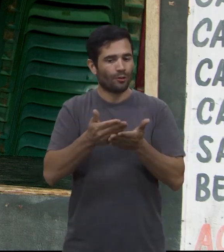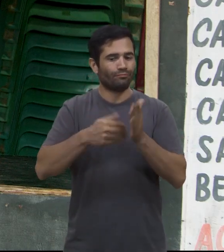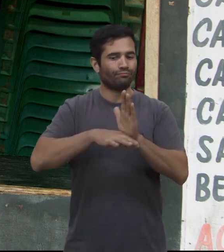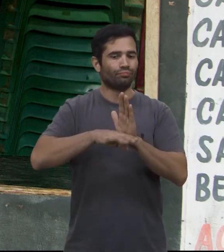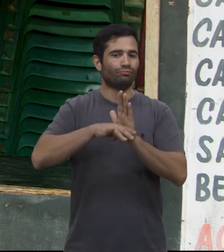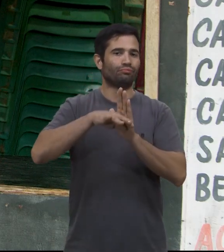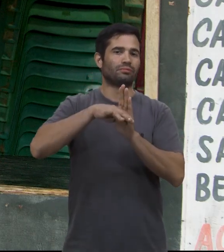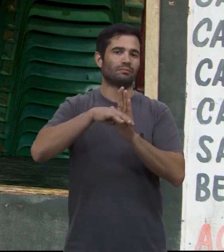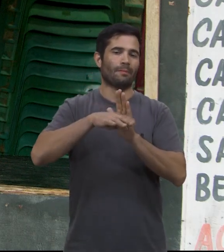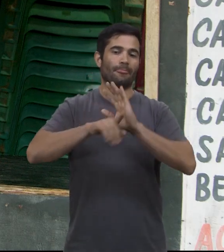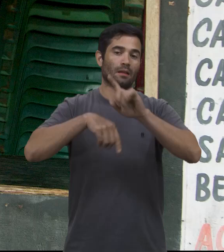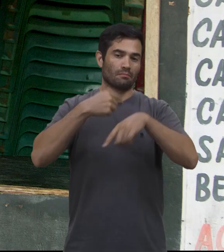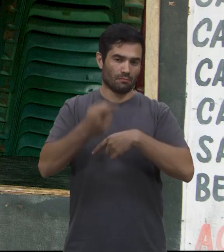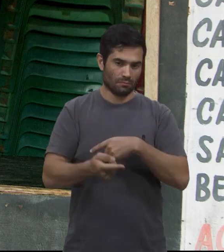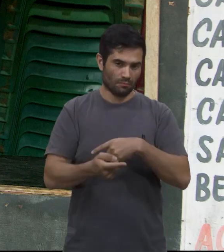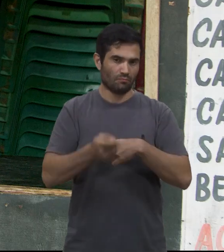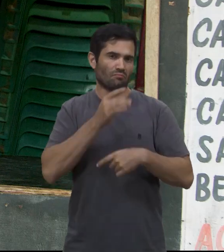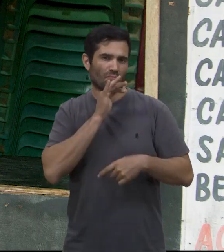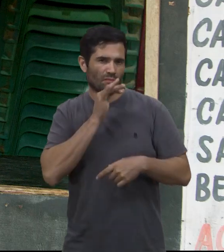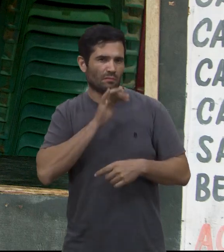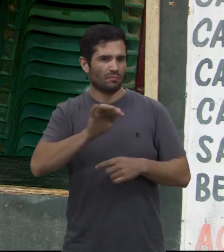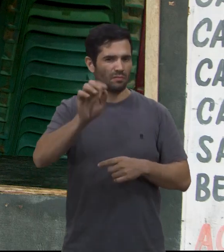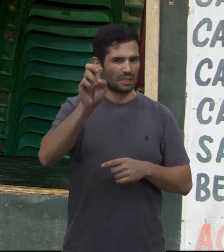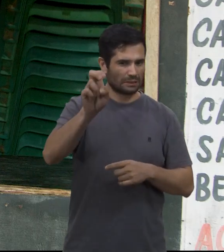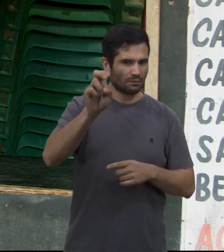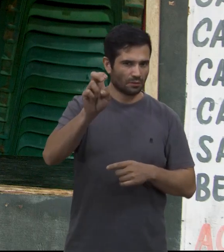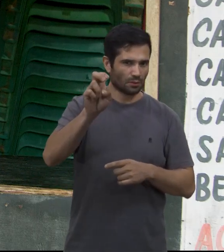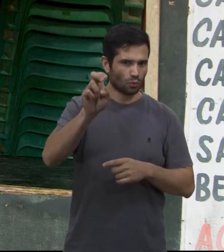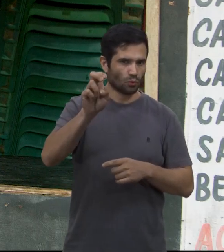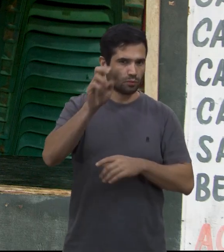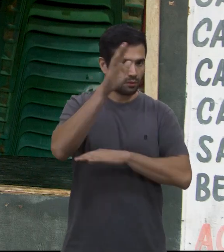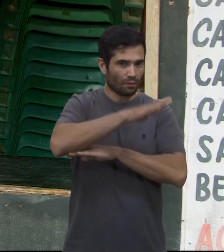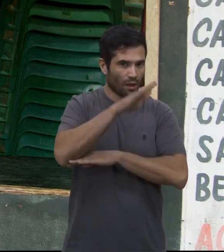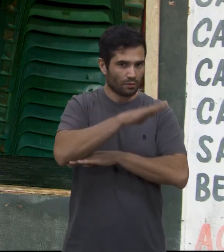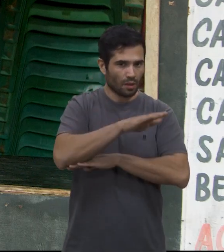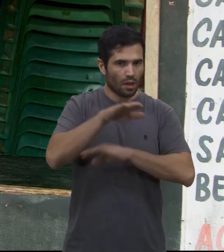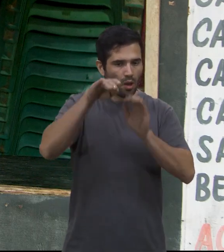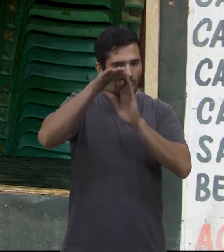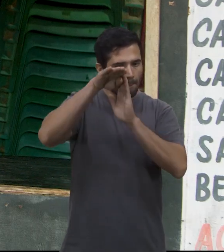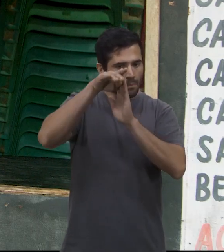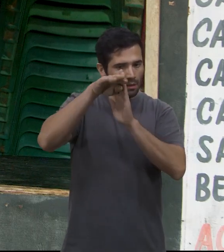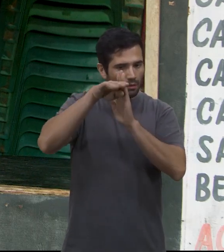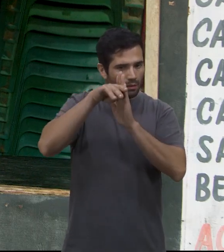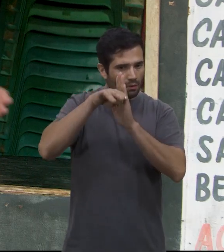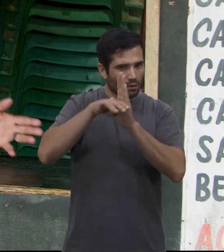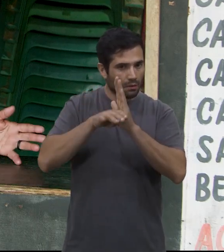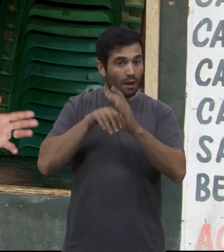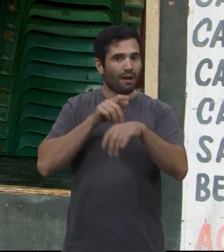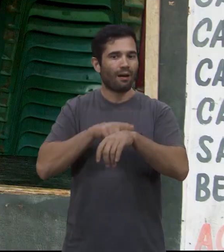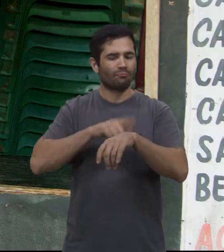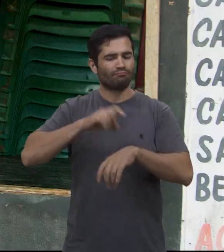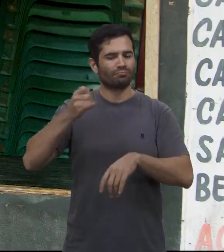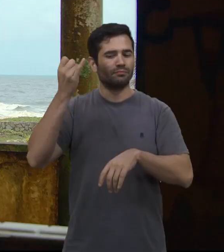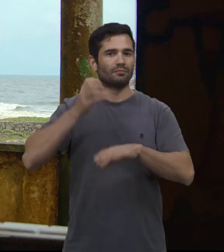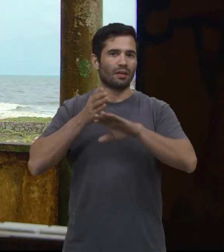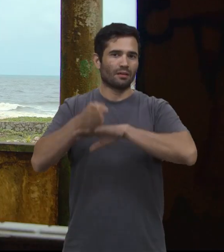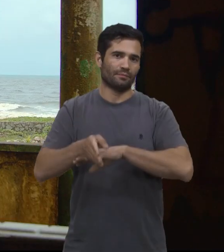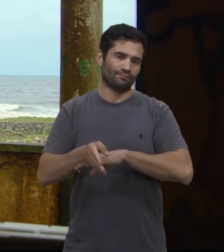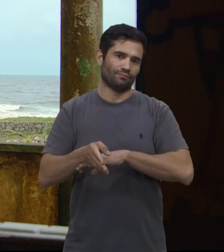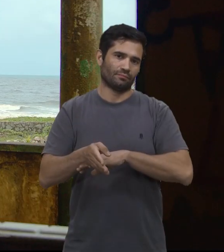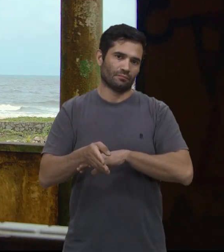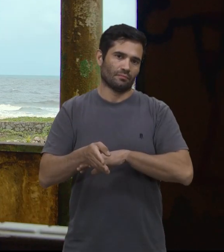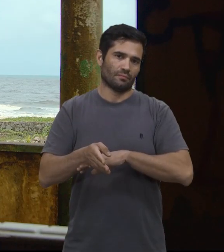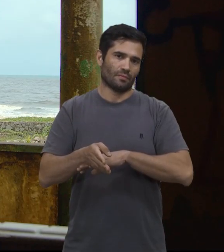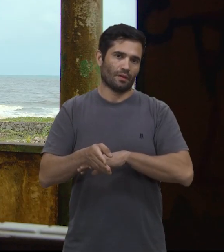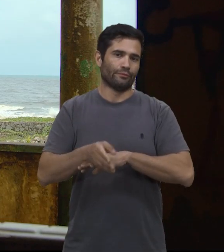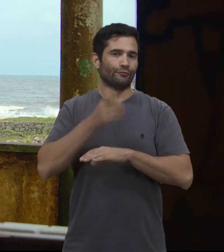tá enchendo. Aí, quando chega 5 horas, ela já tá secando. E era o horário da gente ir. Cada